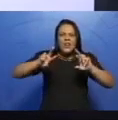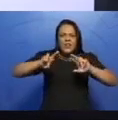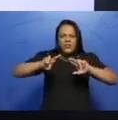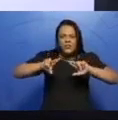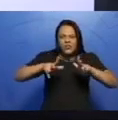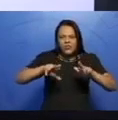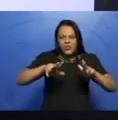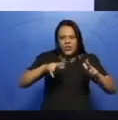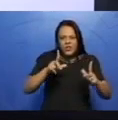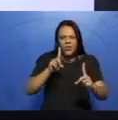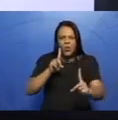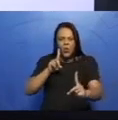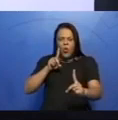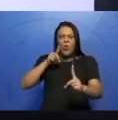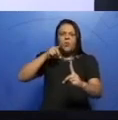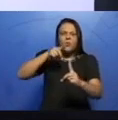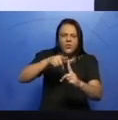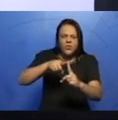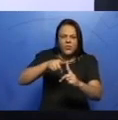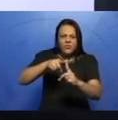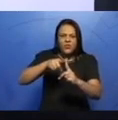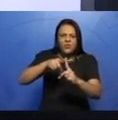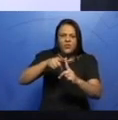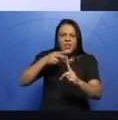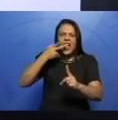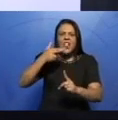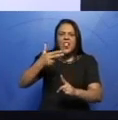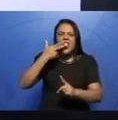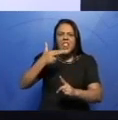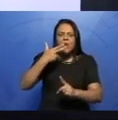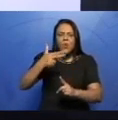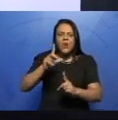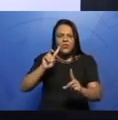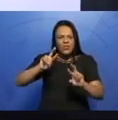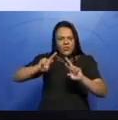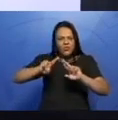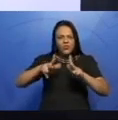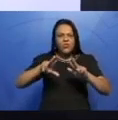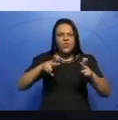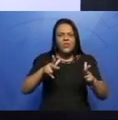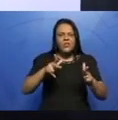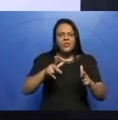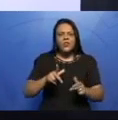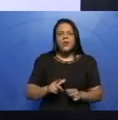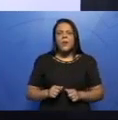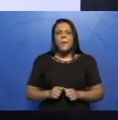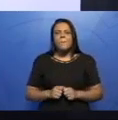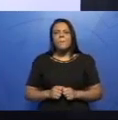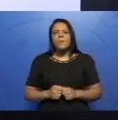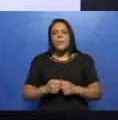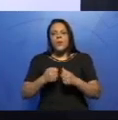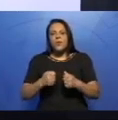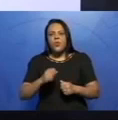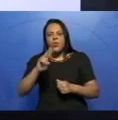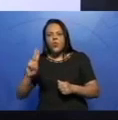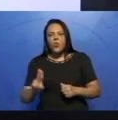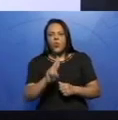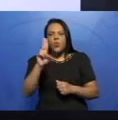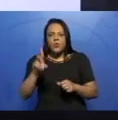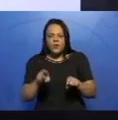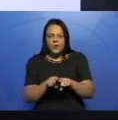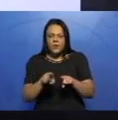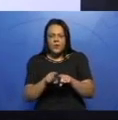de valor negativo nesse caso, ok? Podemos usar um recurso de modalização, que